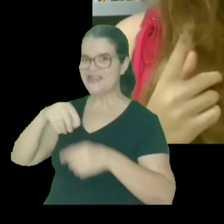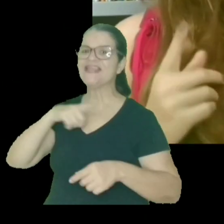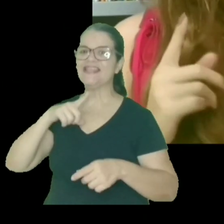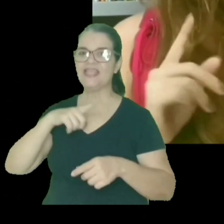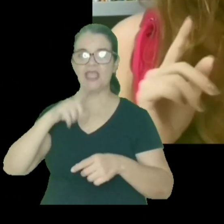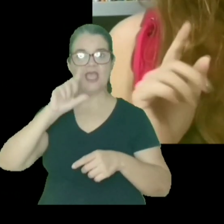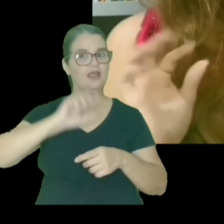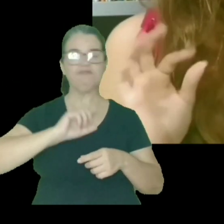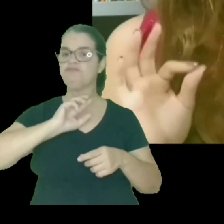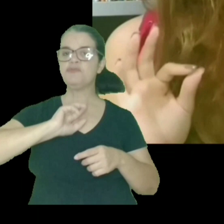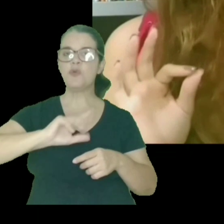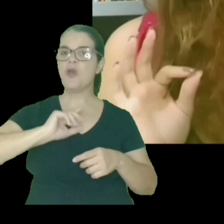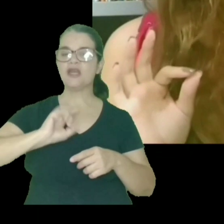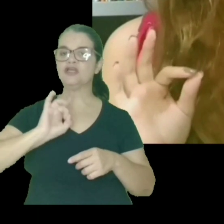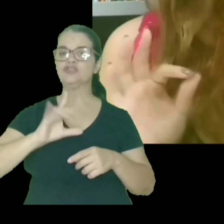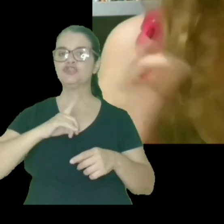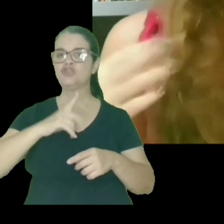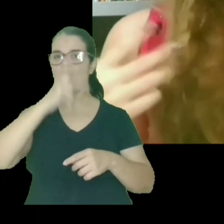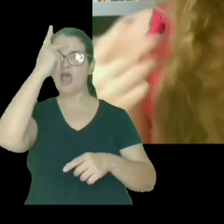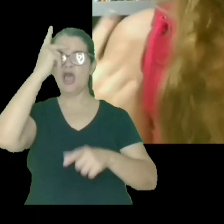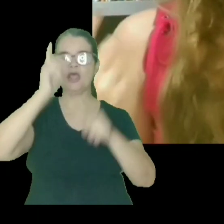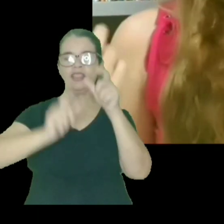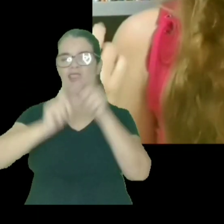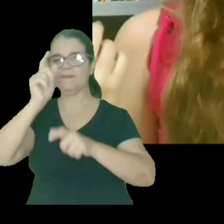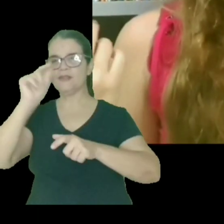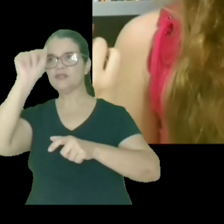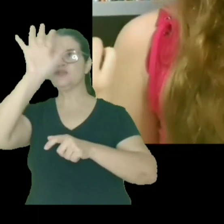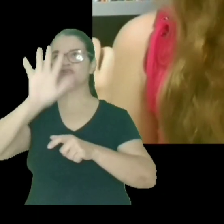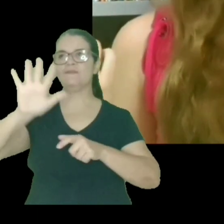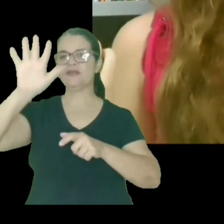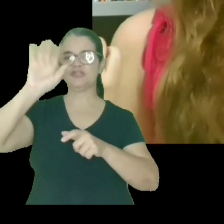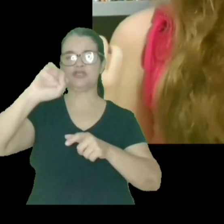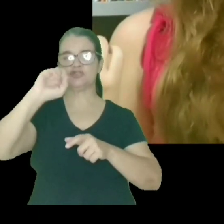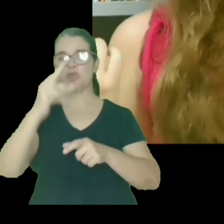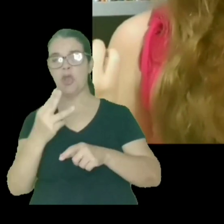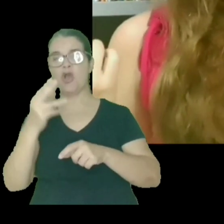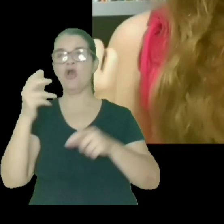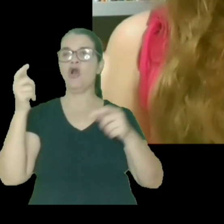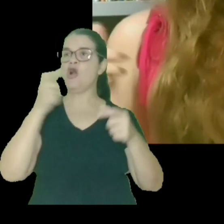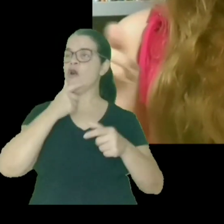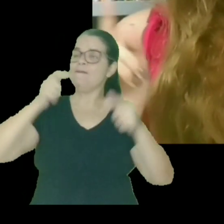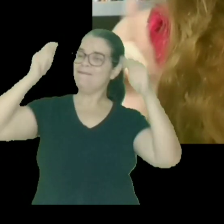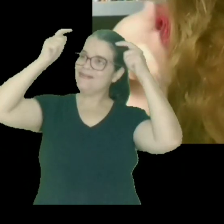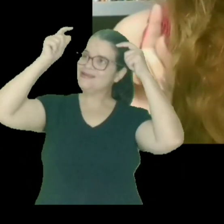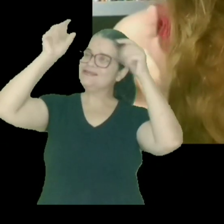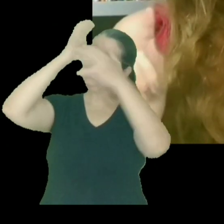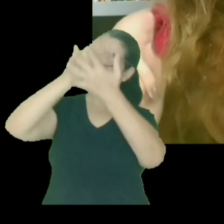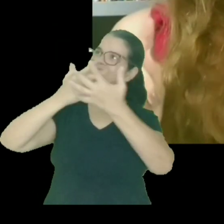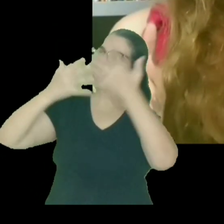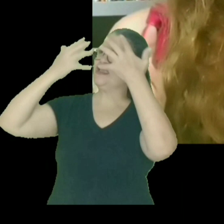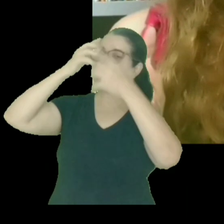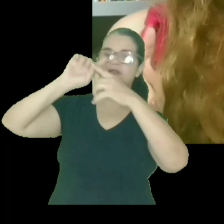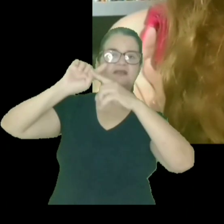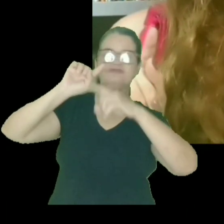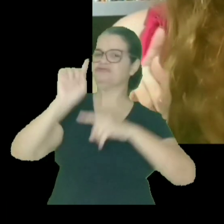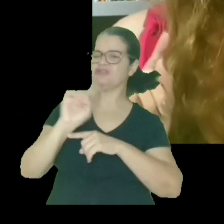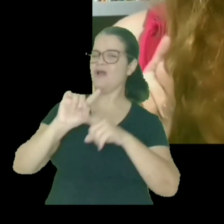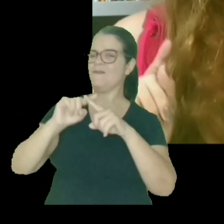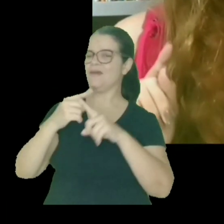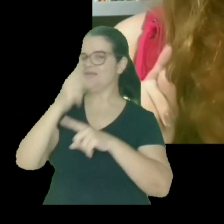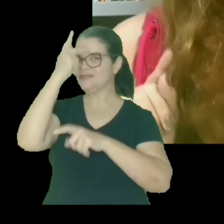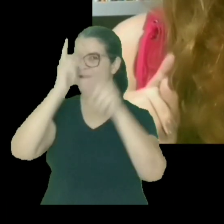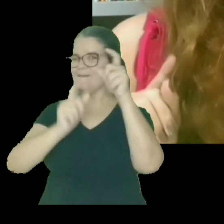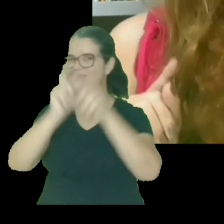era feito só de duendes e príncipes encantados, mas de pessoas com o